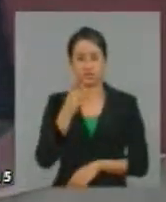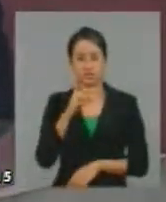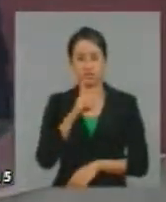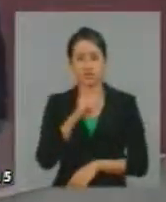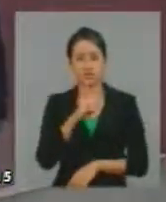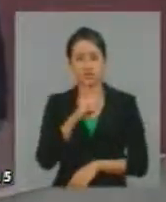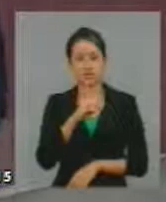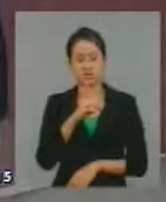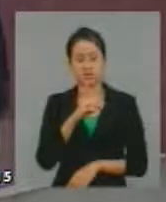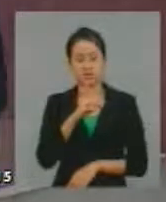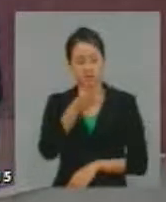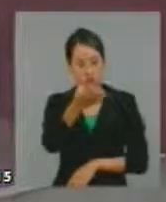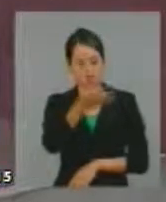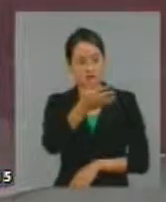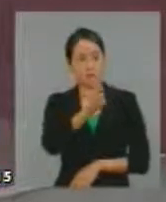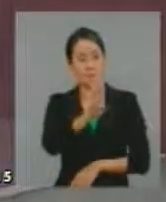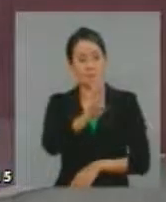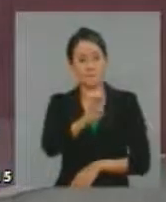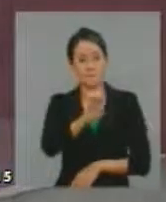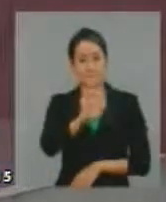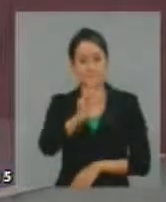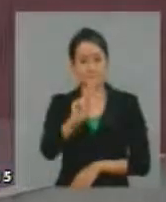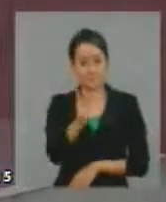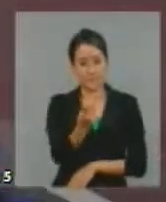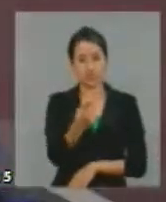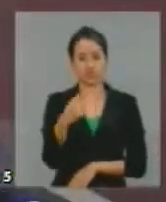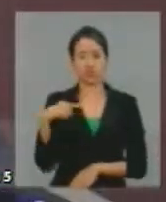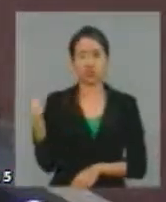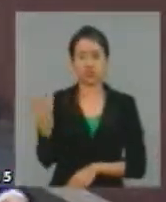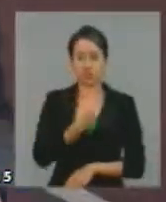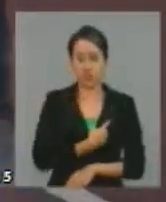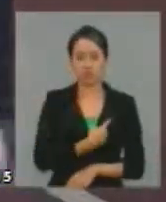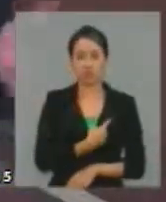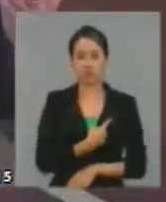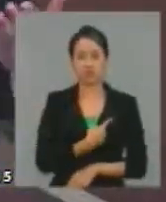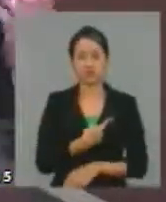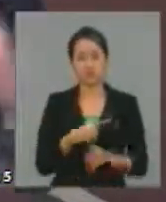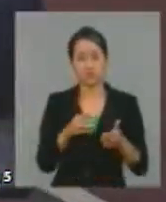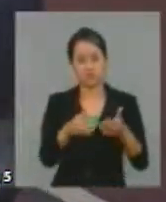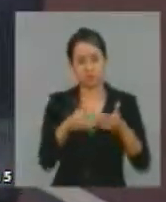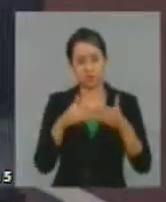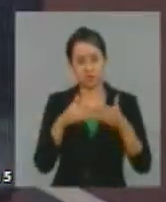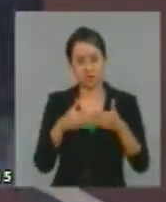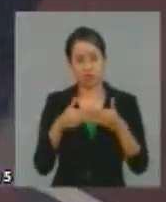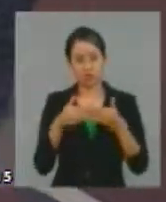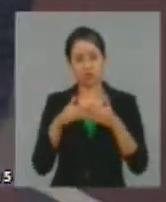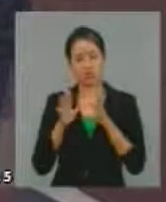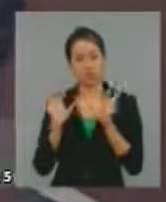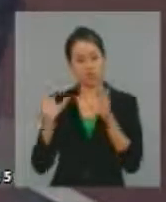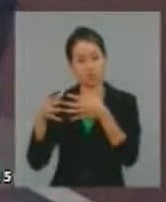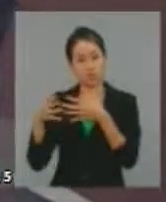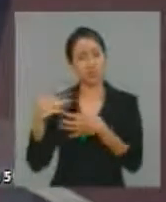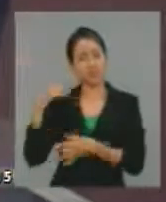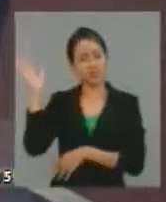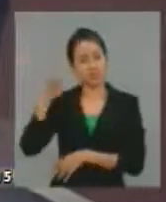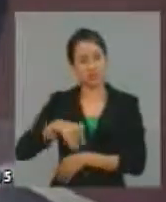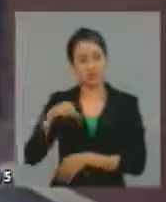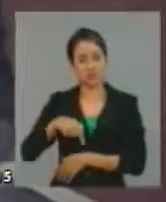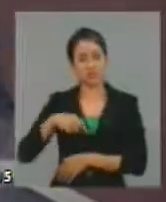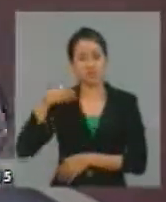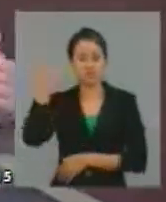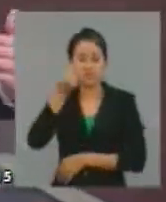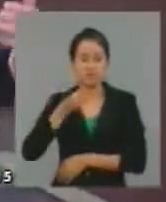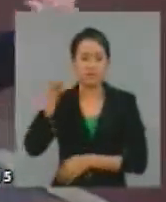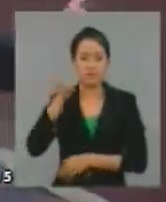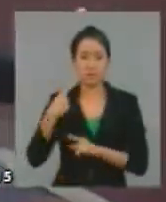Rose, presidenta da Comissão da Infância e da Adolescência, que nós solicitamos à comissão trazer, obviamente, essa experiência,